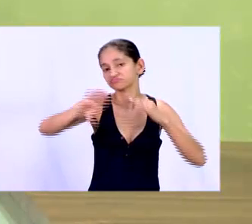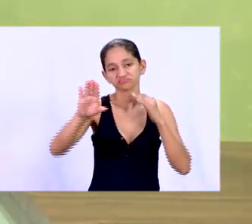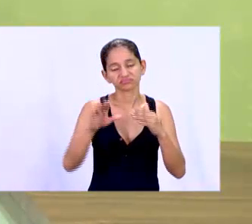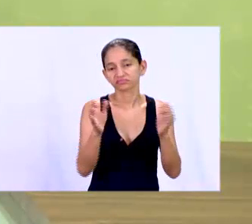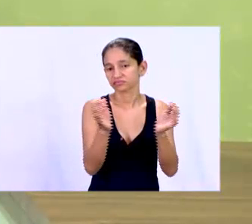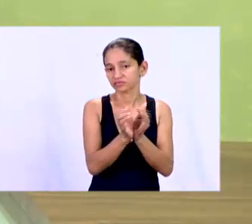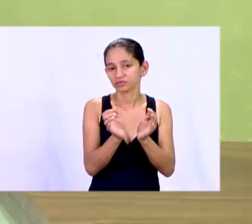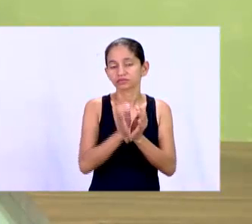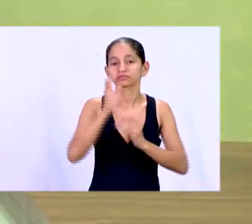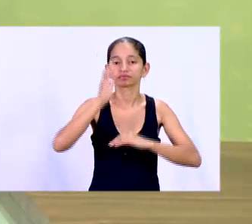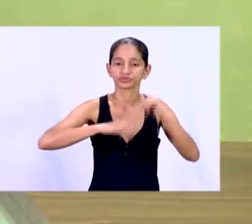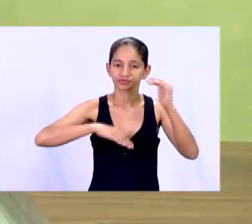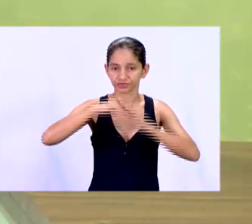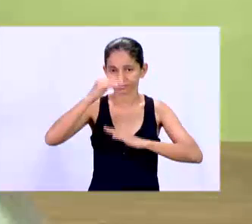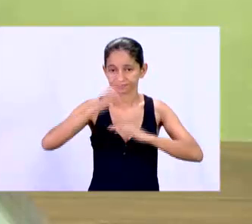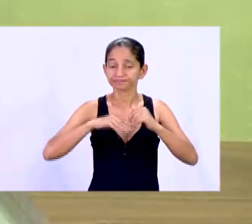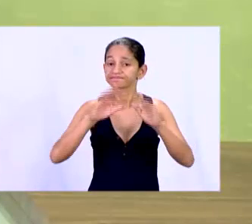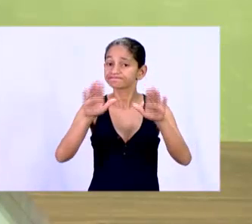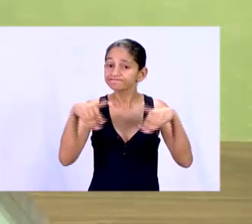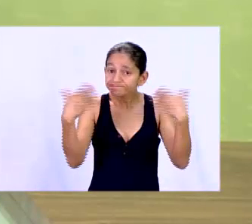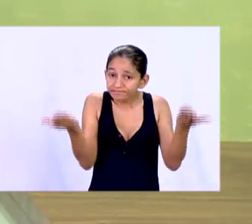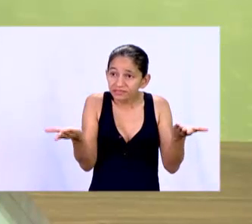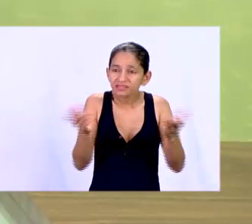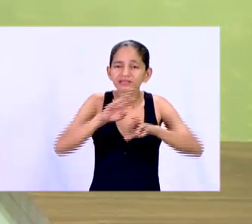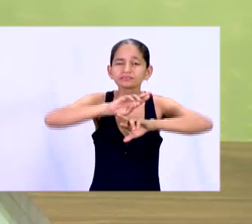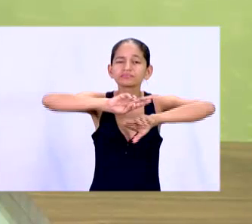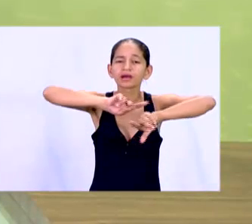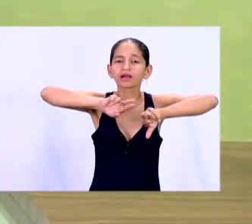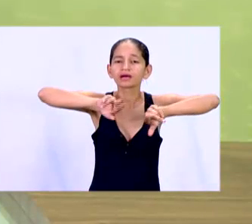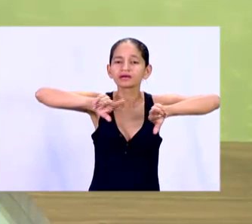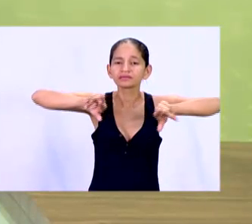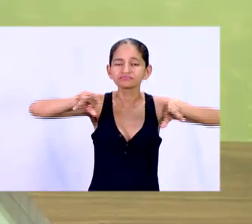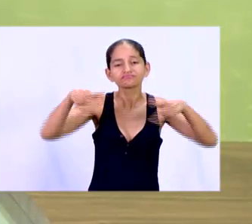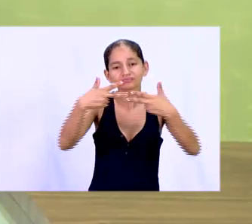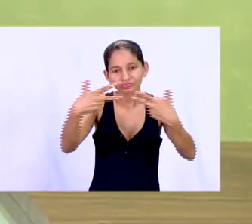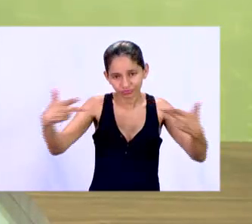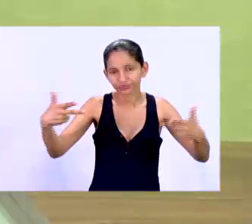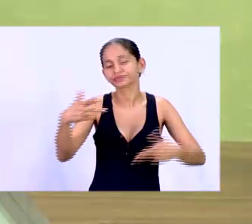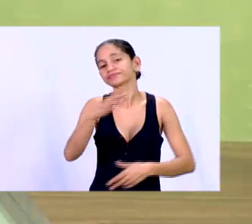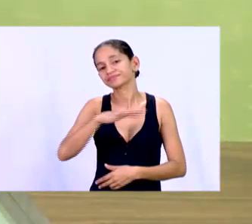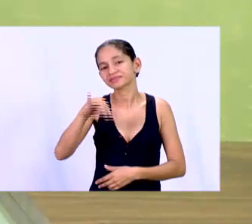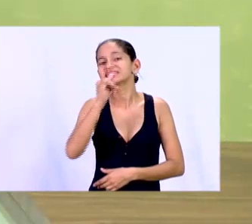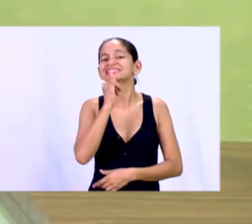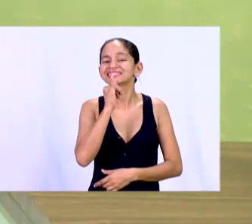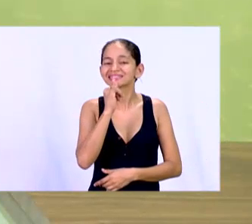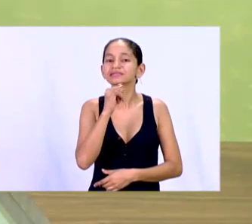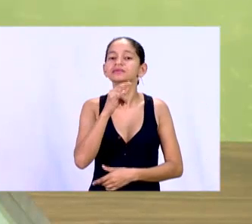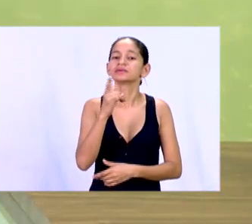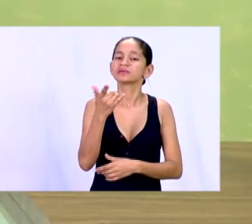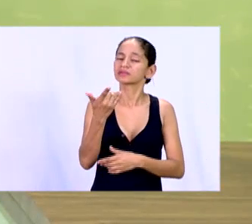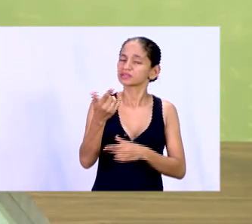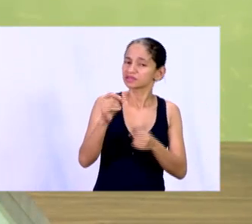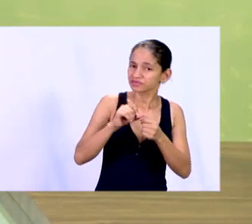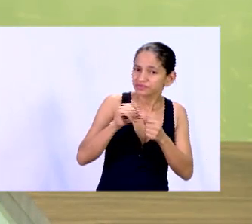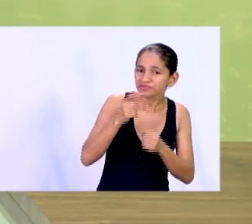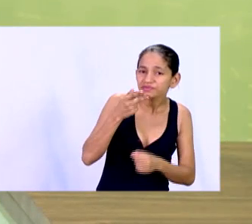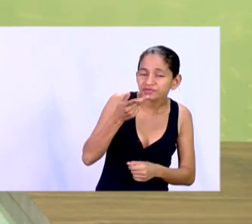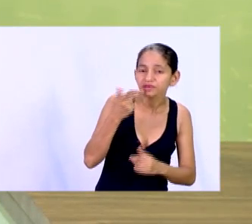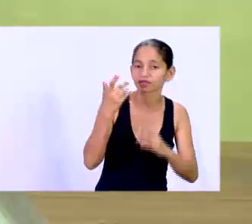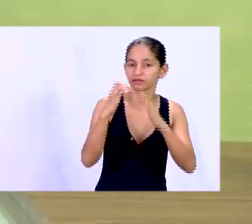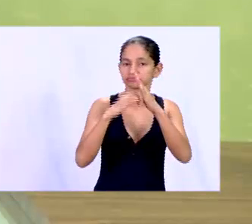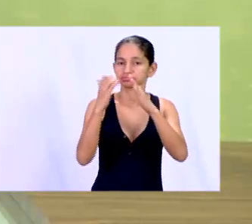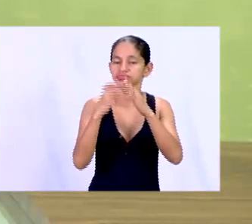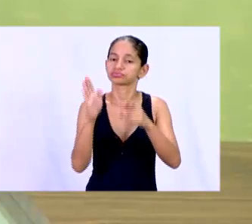grupo profissional. Então, assim, a gente tem vários elementos que contribuem na valorização da empresa,